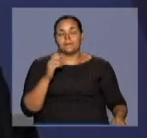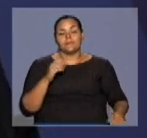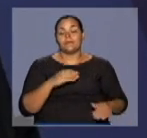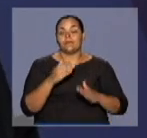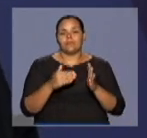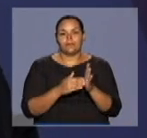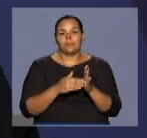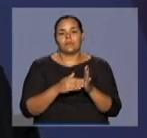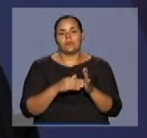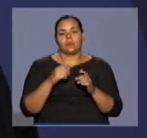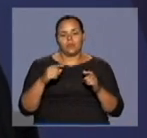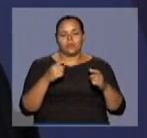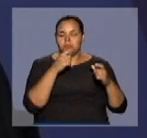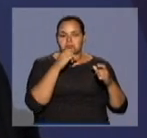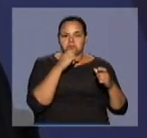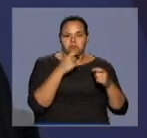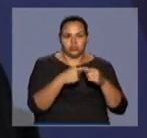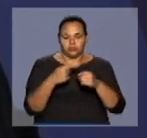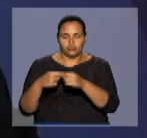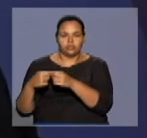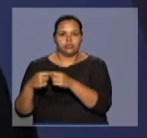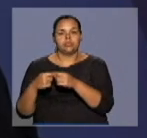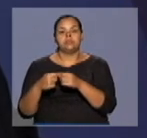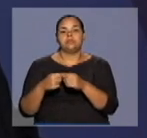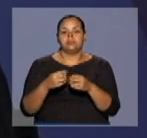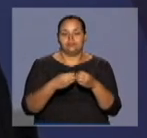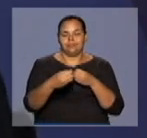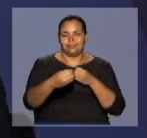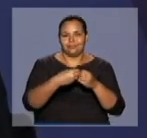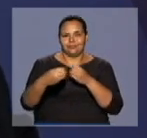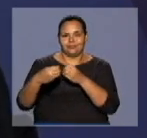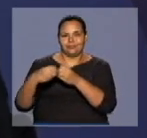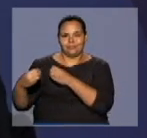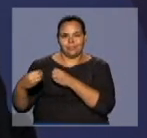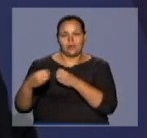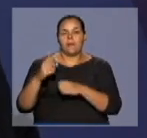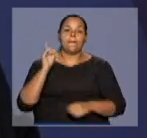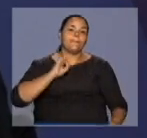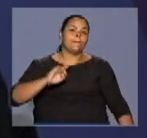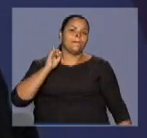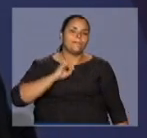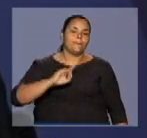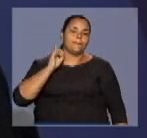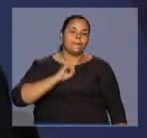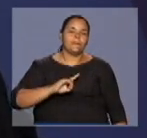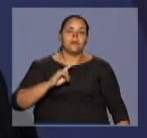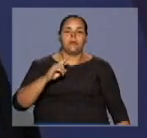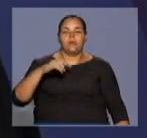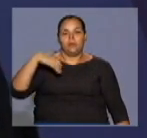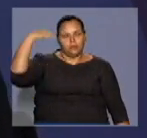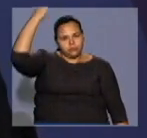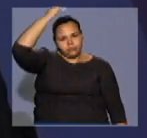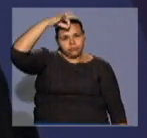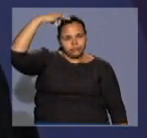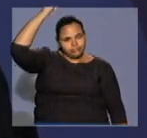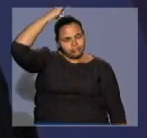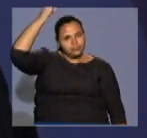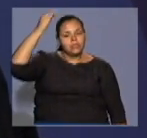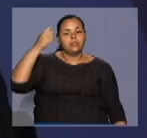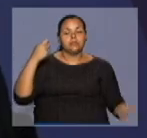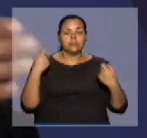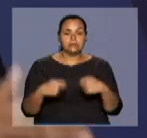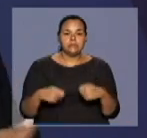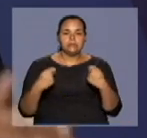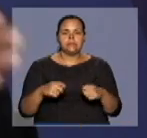eu entendo que aqueles municípios que fazem fronteiras com Minas Gerais, com o Espírito Santo,